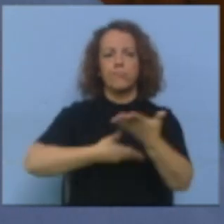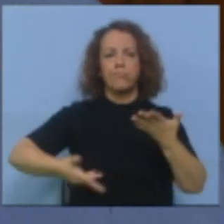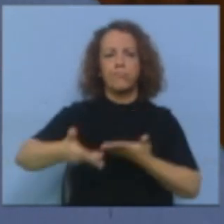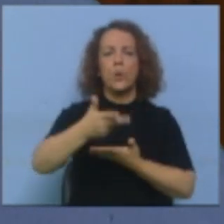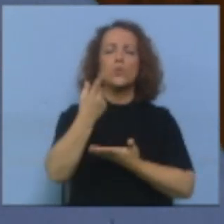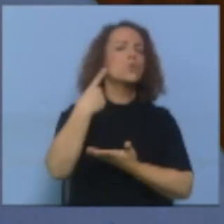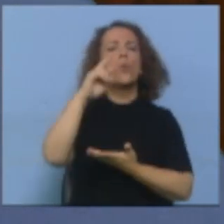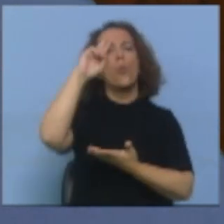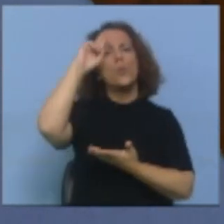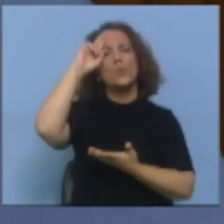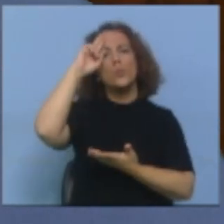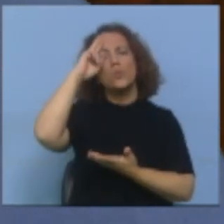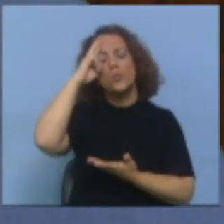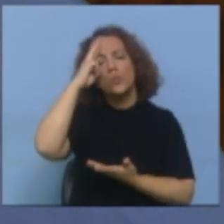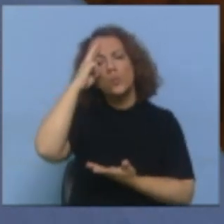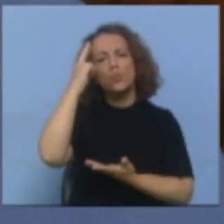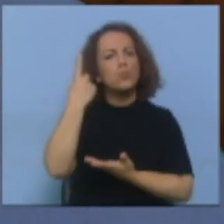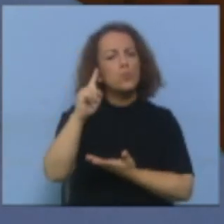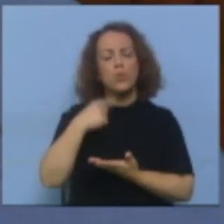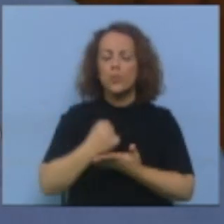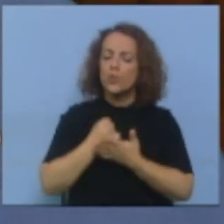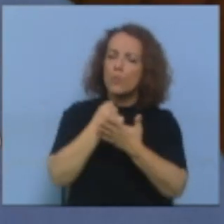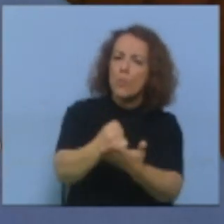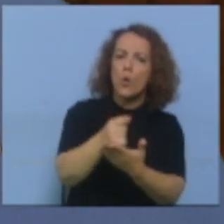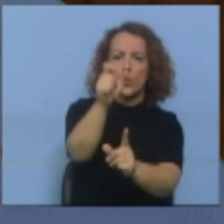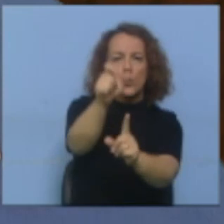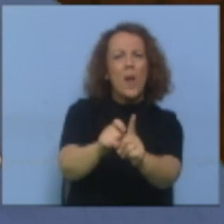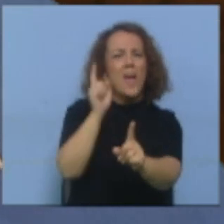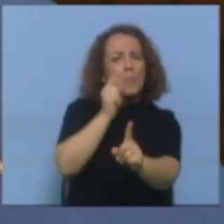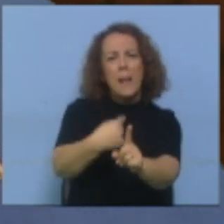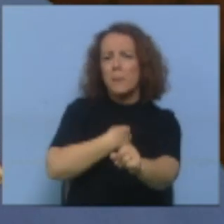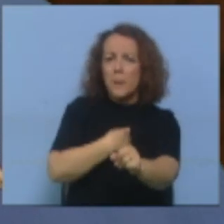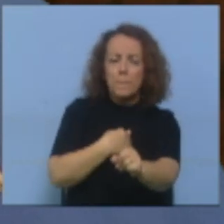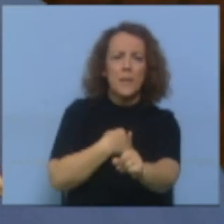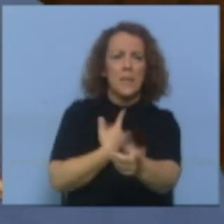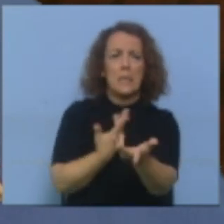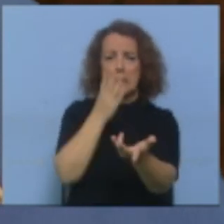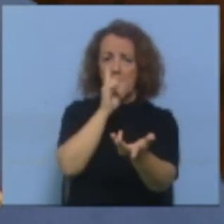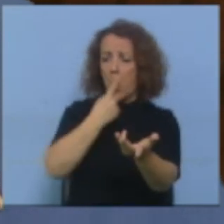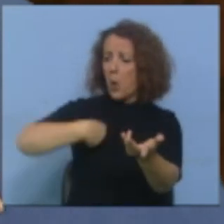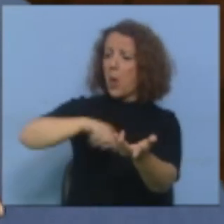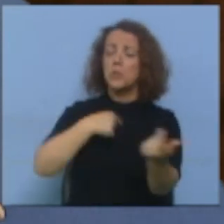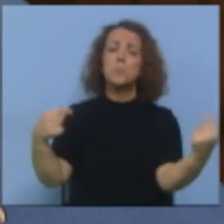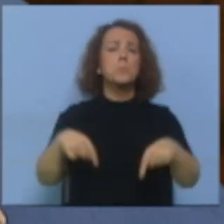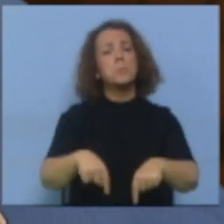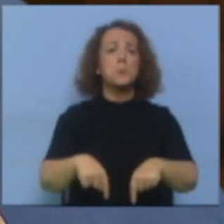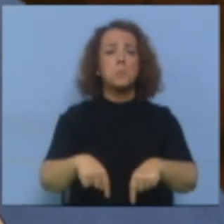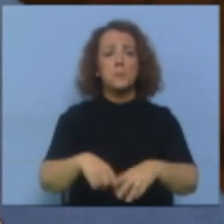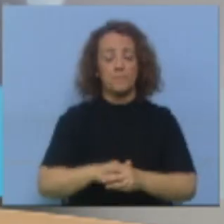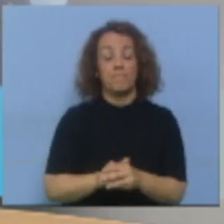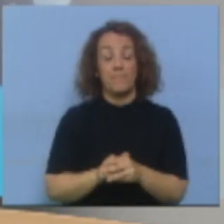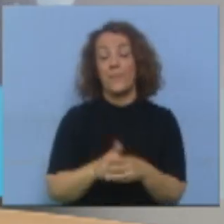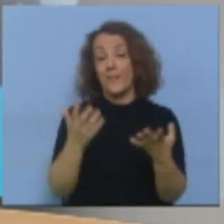mas não, ser realmente o suporte. Tu és importante para mim, senão, o que é que estamos aqui a fazer? Claro que tudo isto